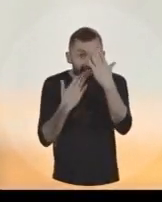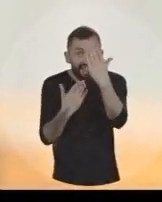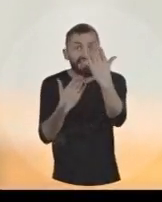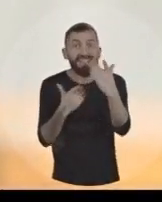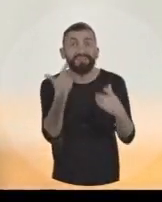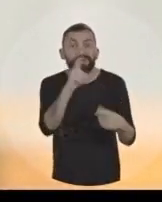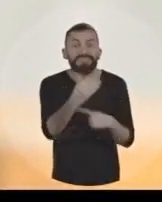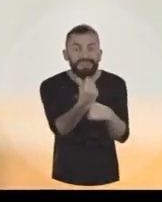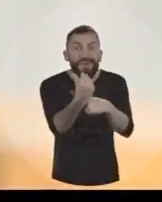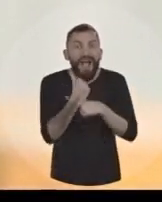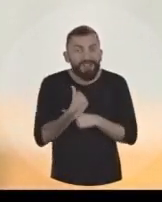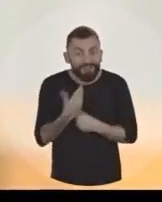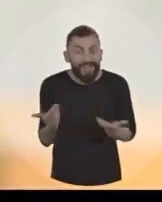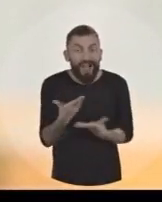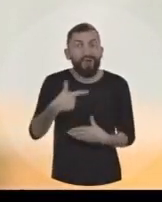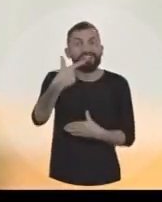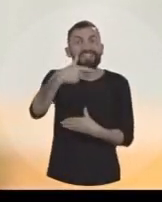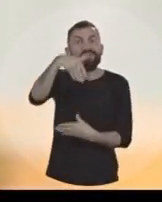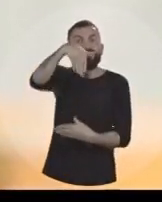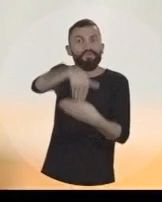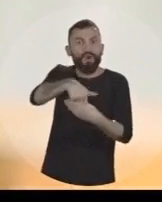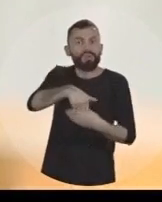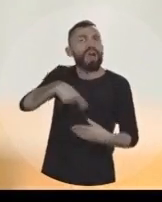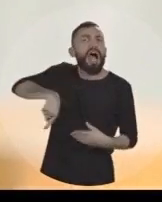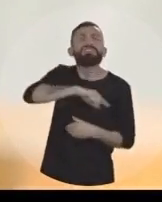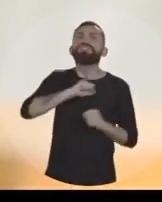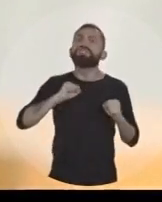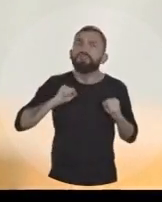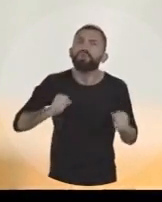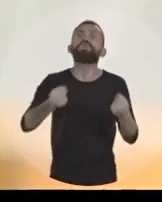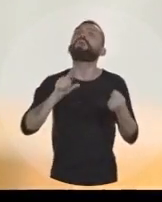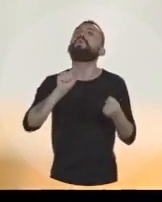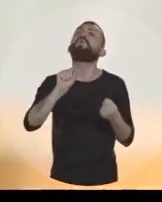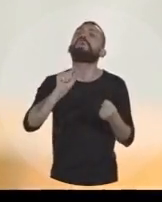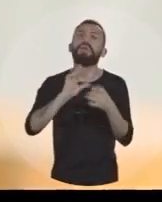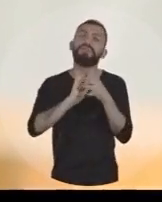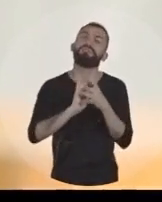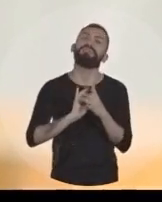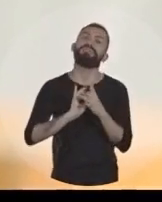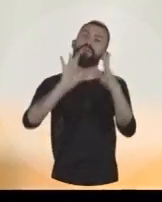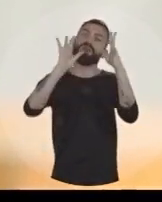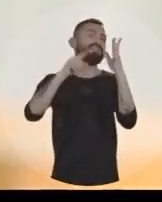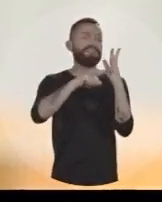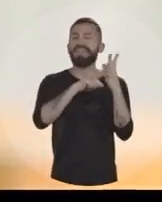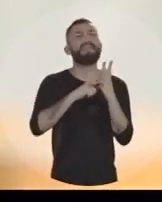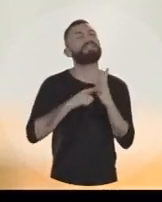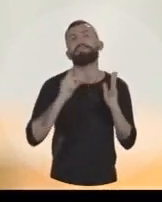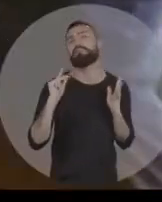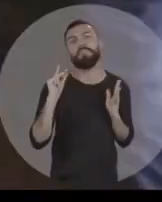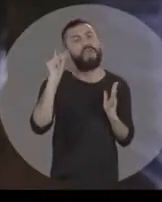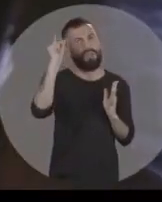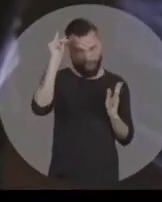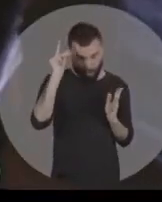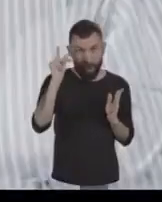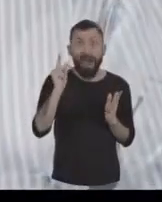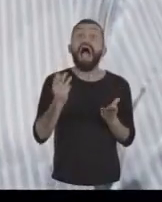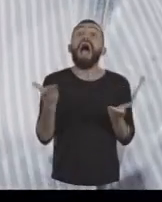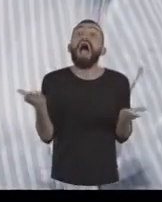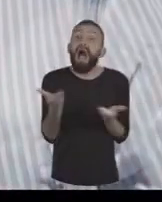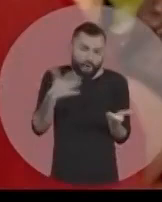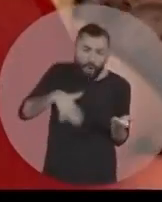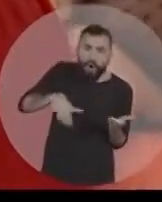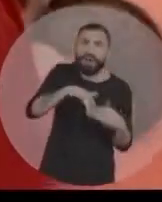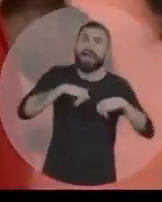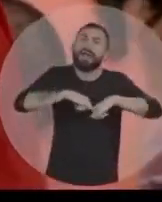chegar ao segundo turno. Nossa luta é por democracia, que é e sempre será o melhor caminho. Nossa